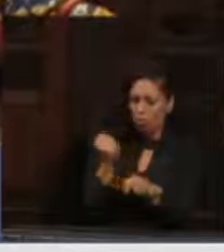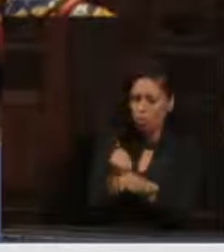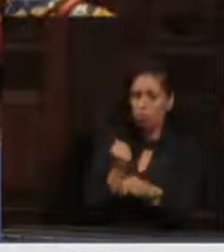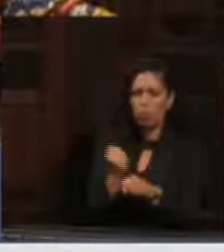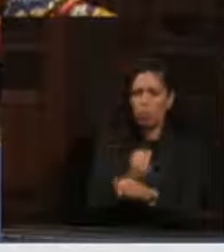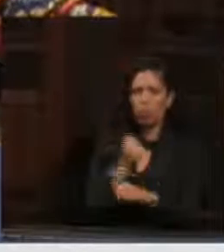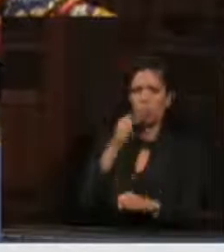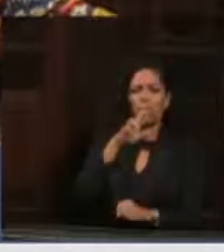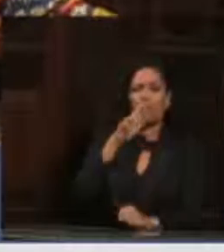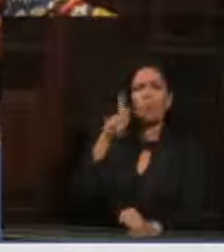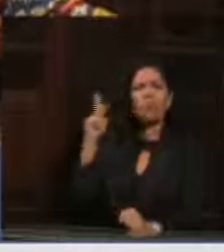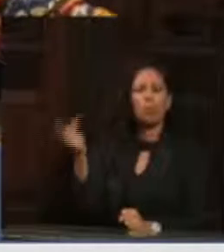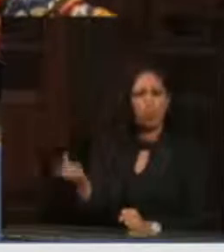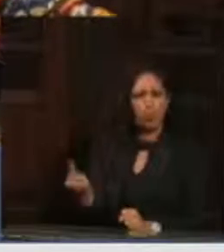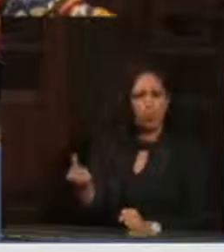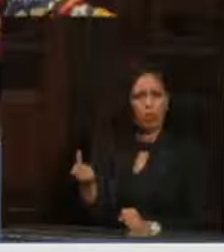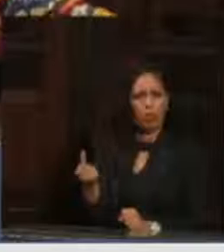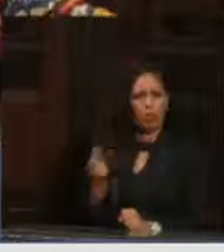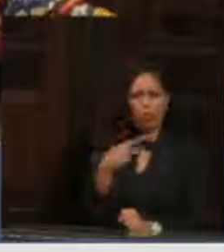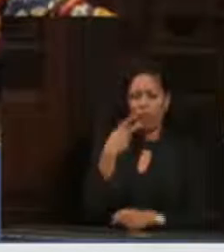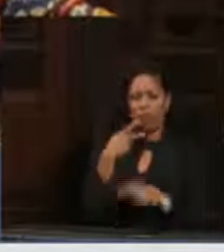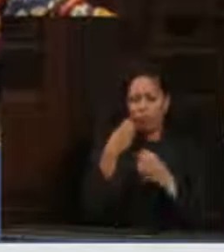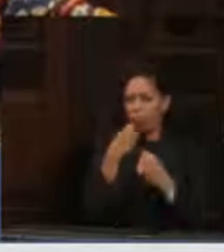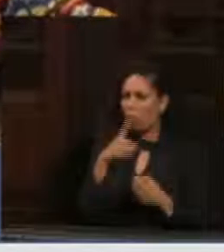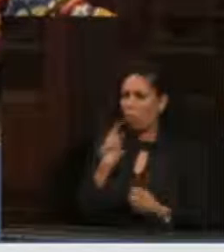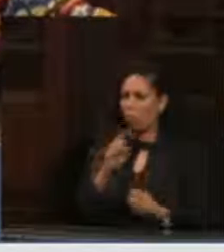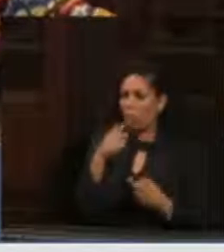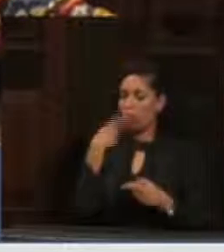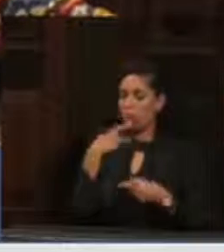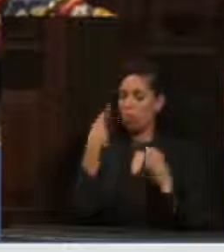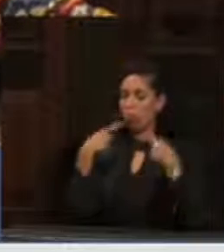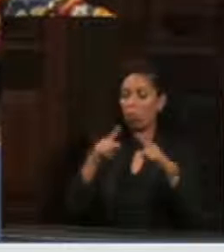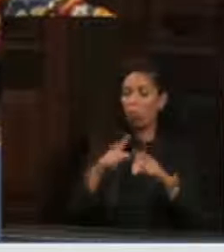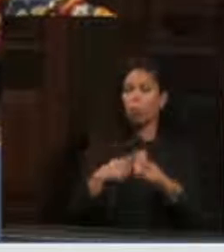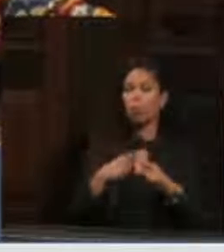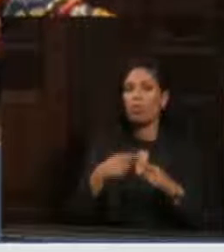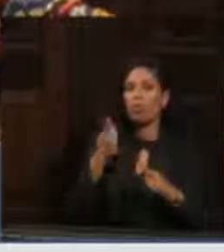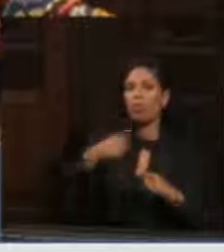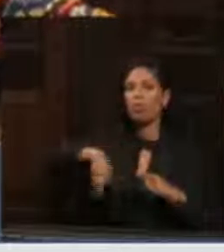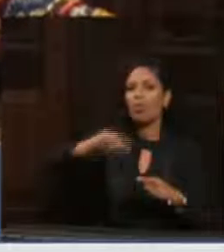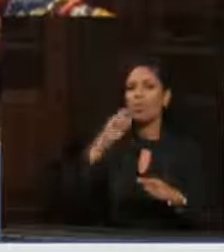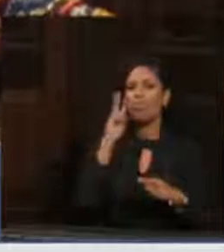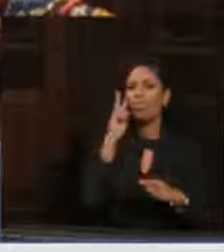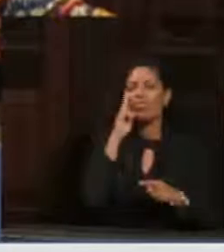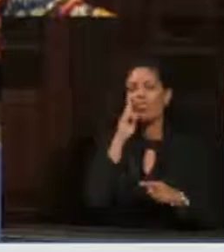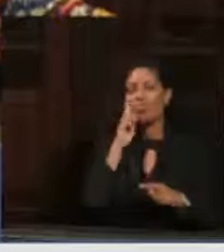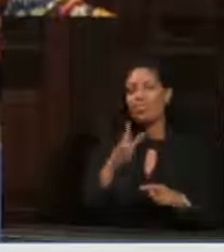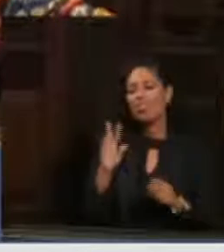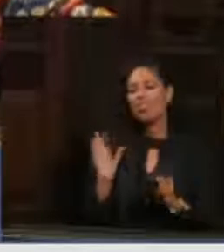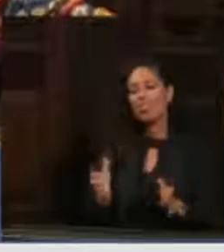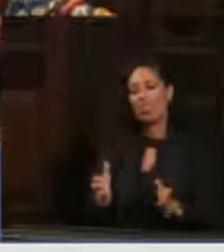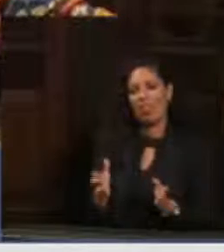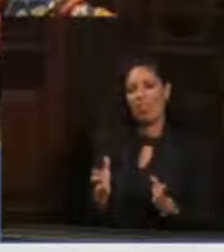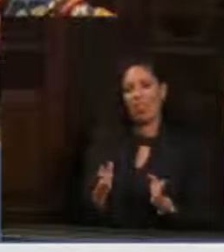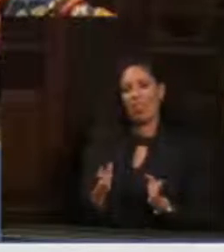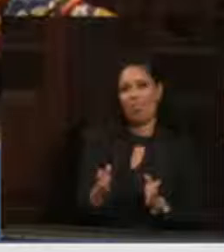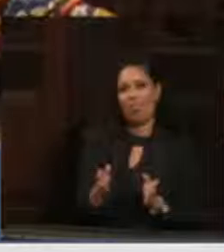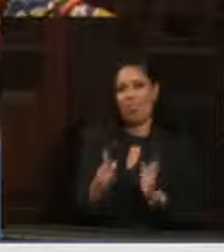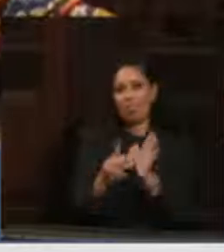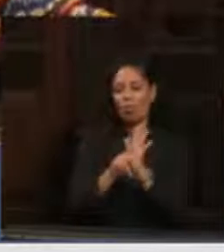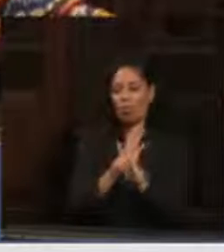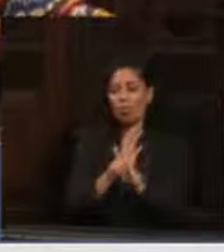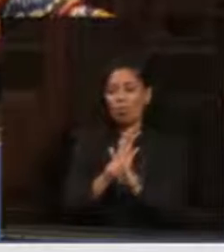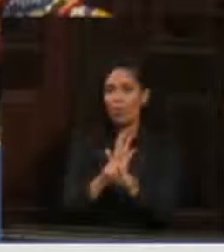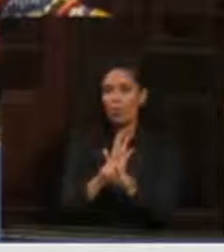mesmas UPPs. Isso porque a gente já via que o projeto apresentava,